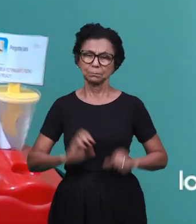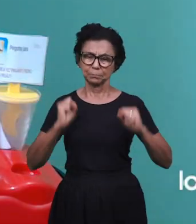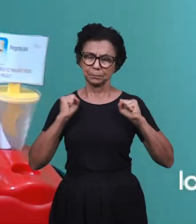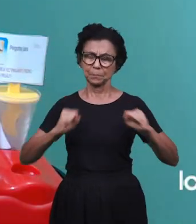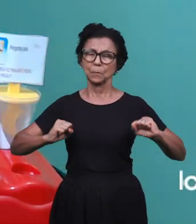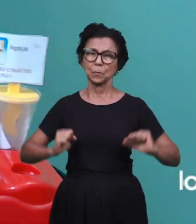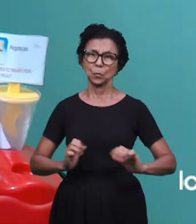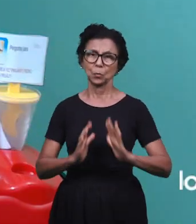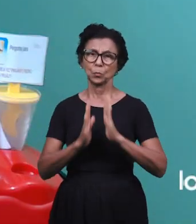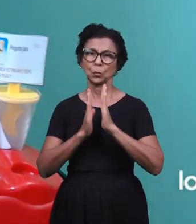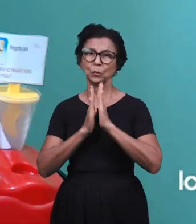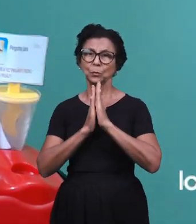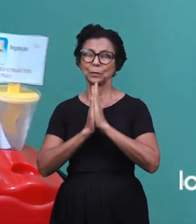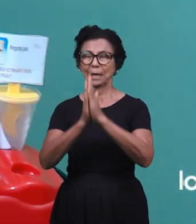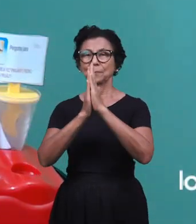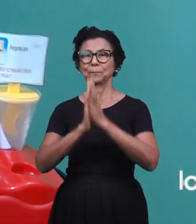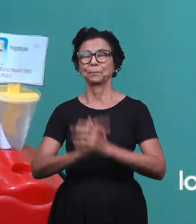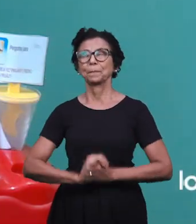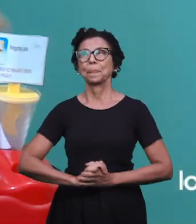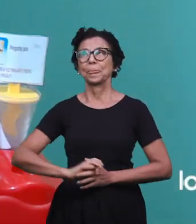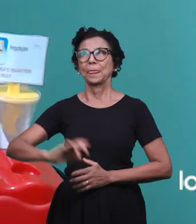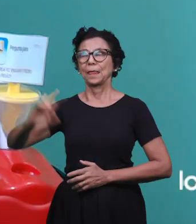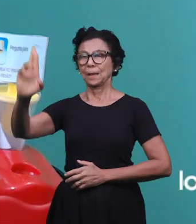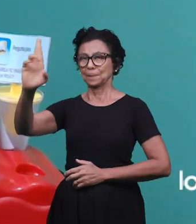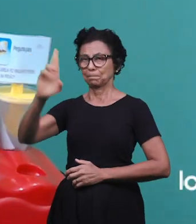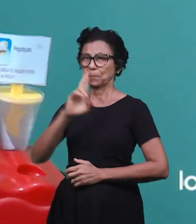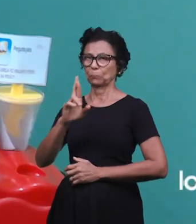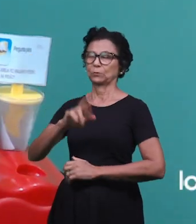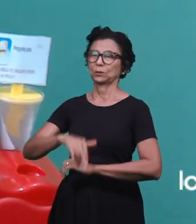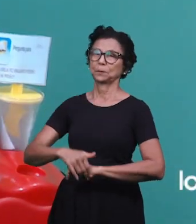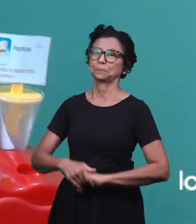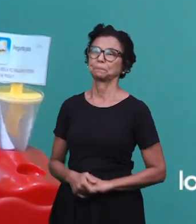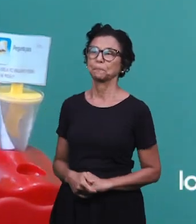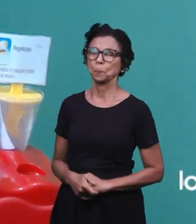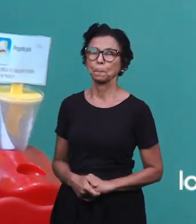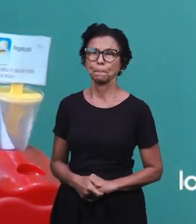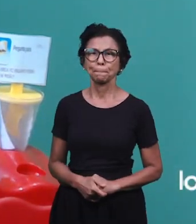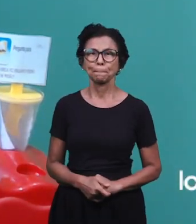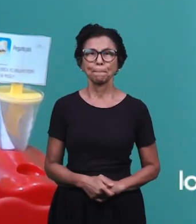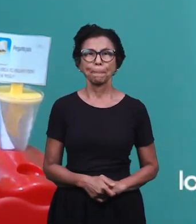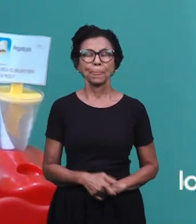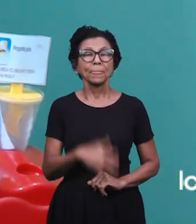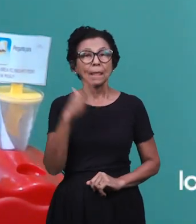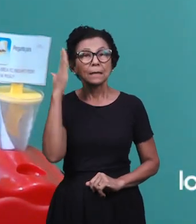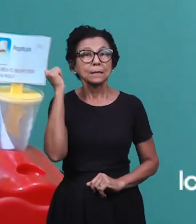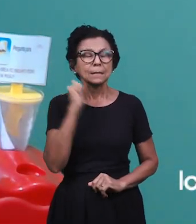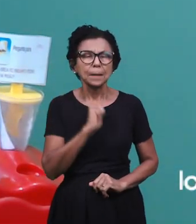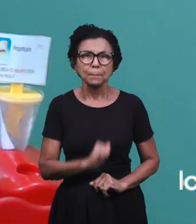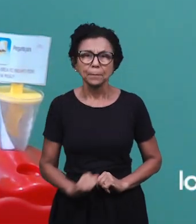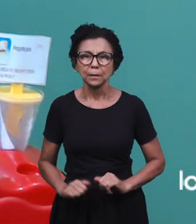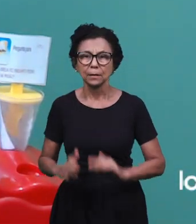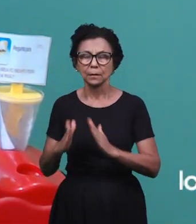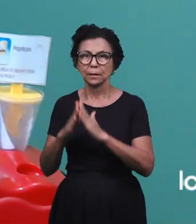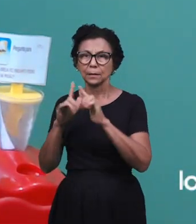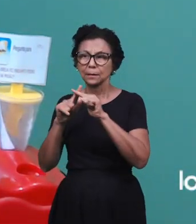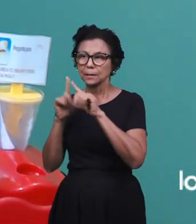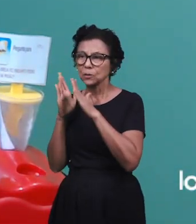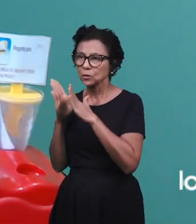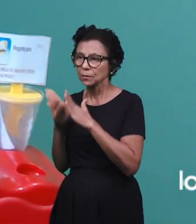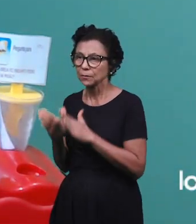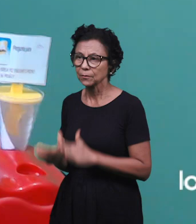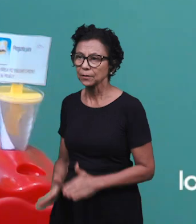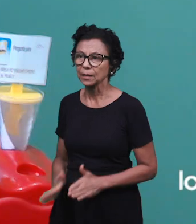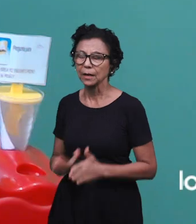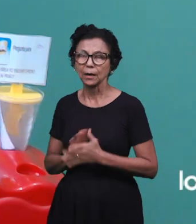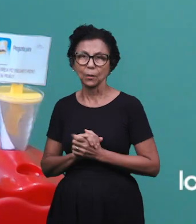ao Senhor. E o Senhor, ele ouve a nossa oração. E você sabia que a igreja fiel,